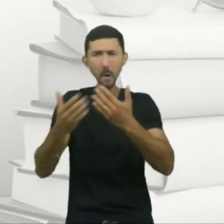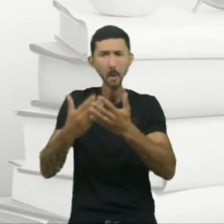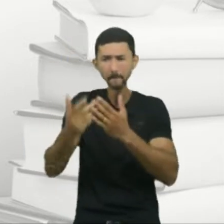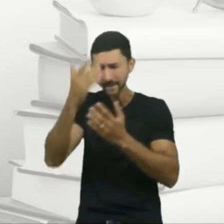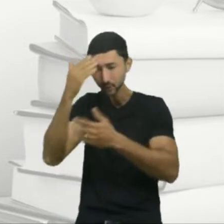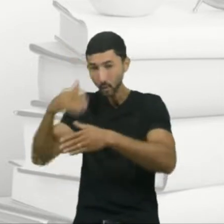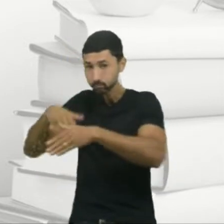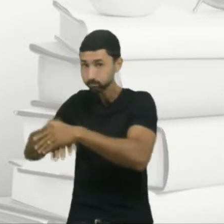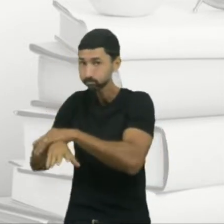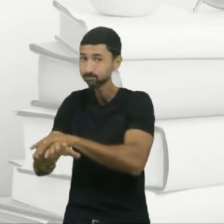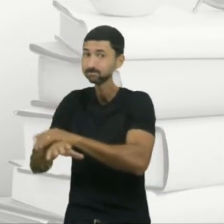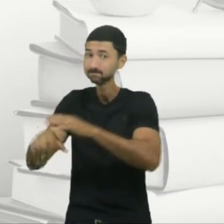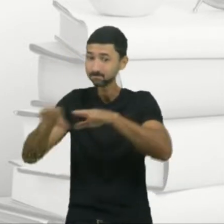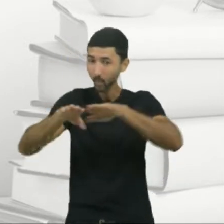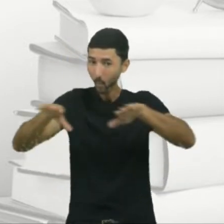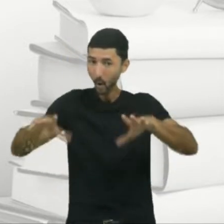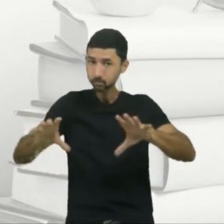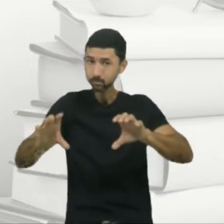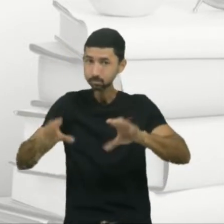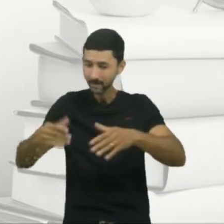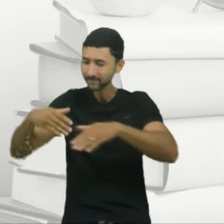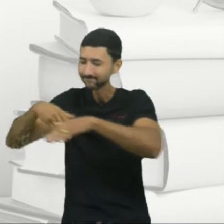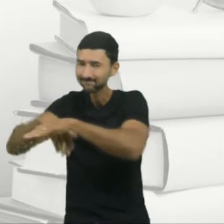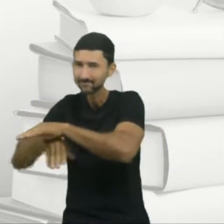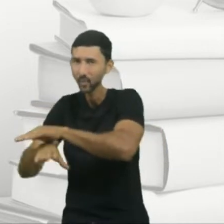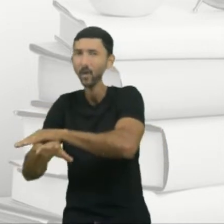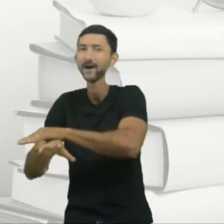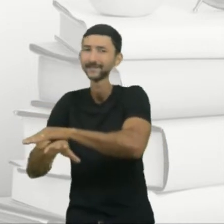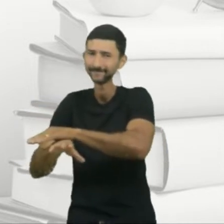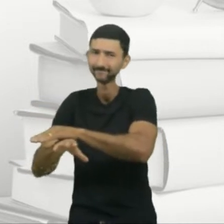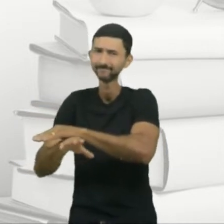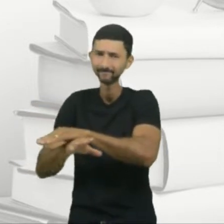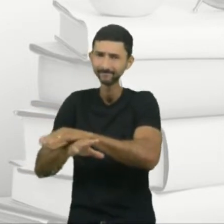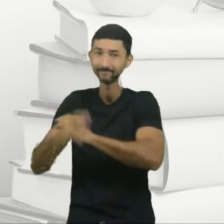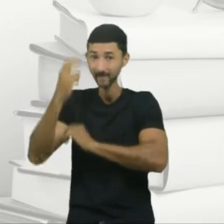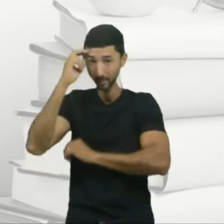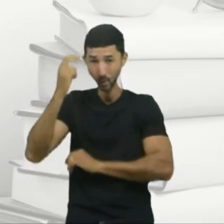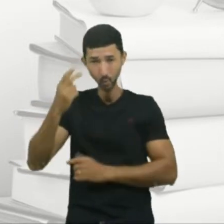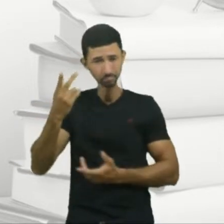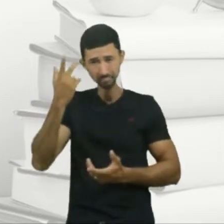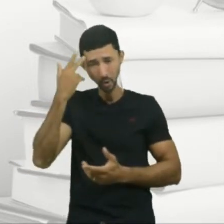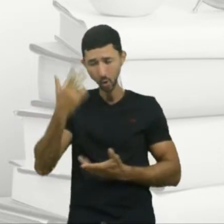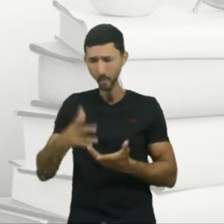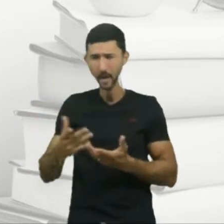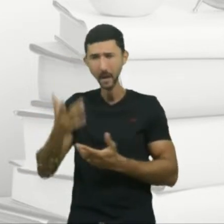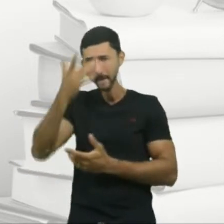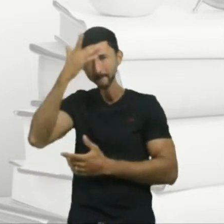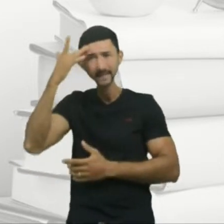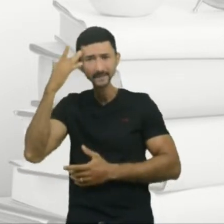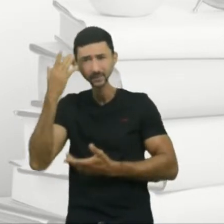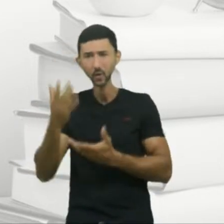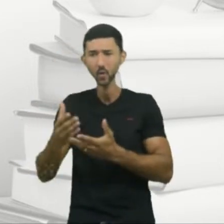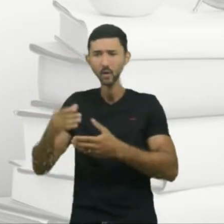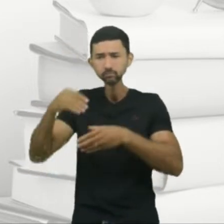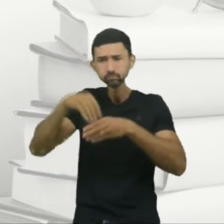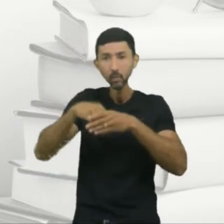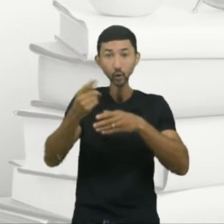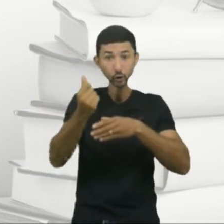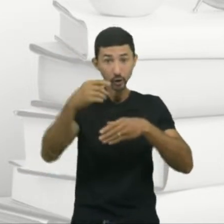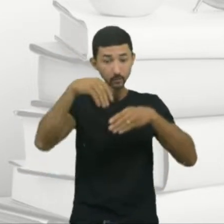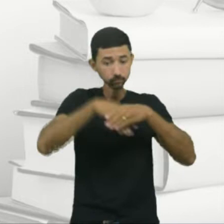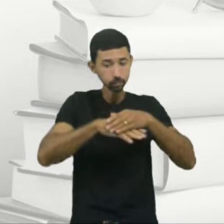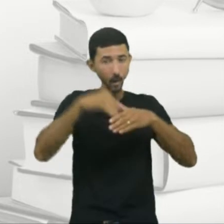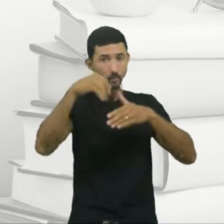guarda dinheiro embaixo do colchão. Essa é uma cultura bem comum. As pessoas poupam o